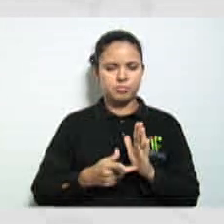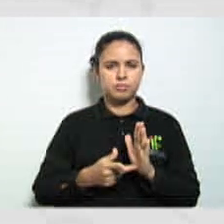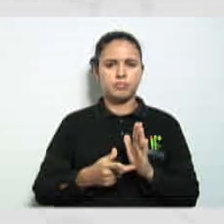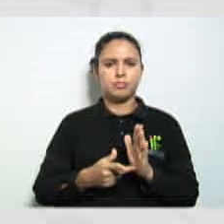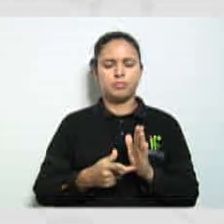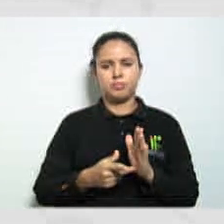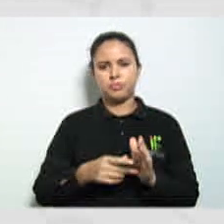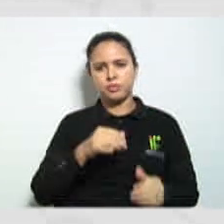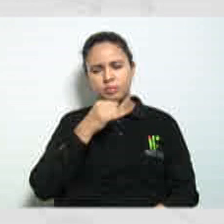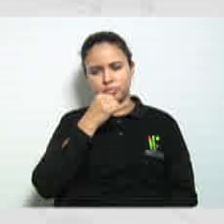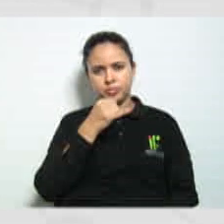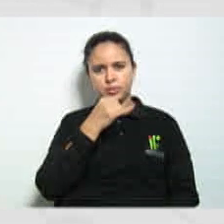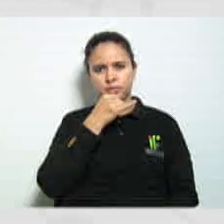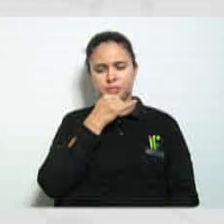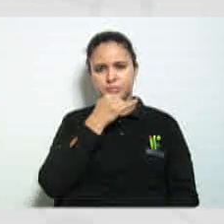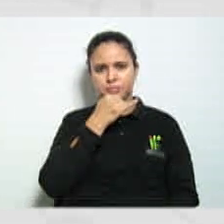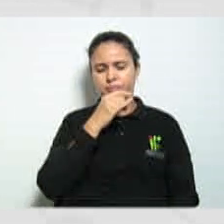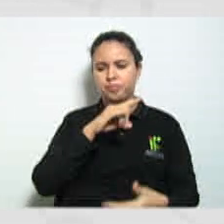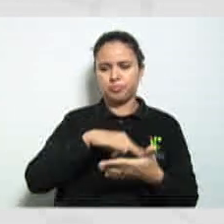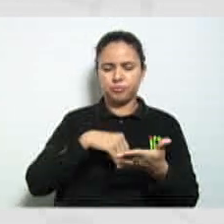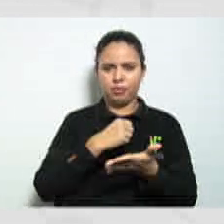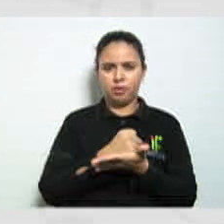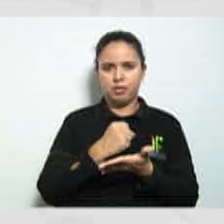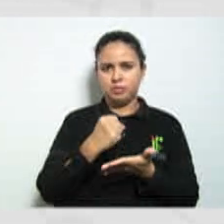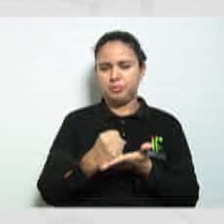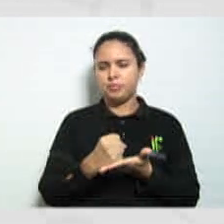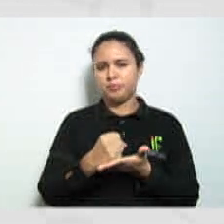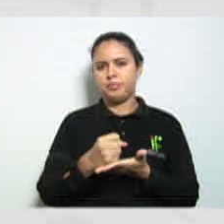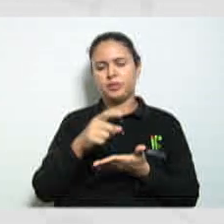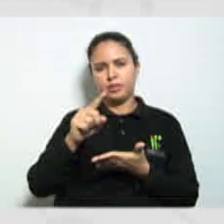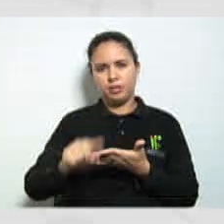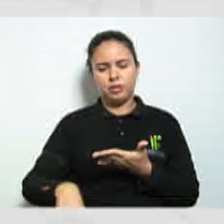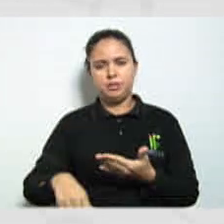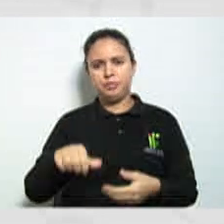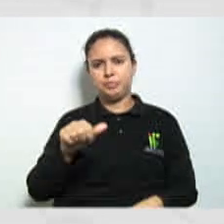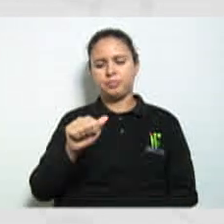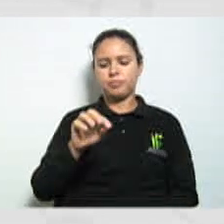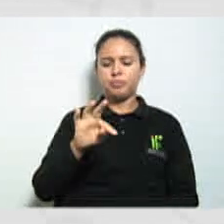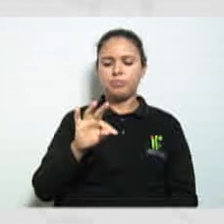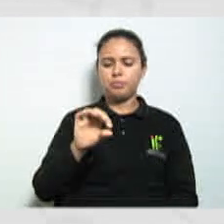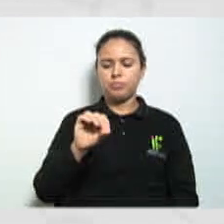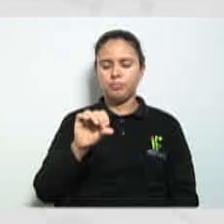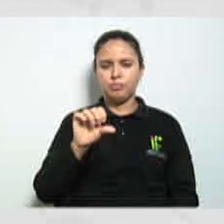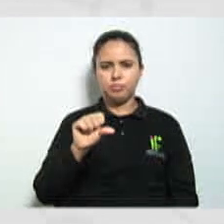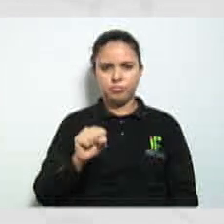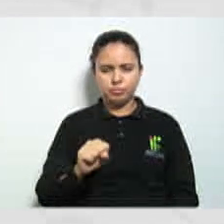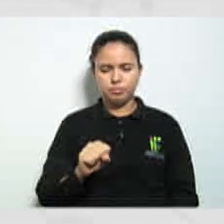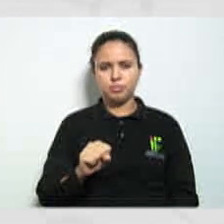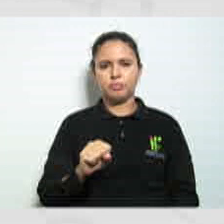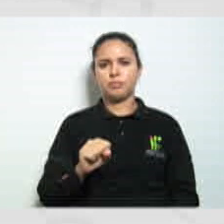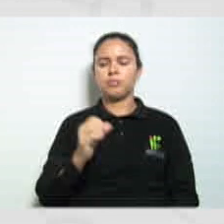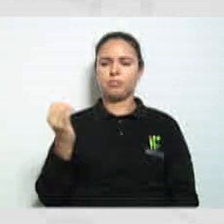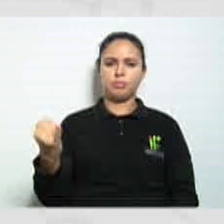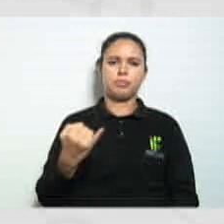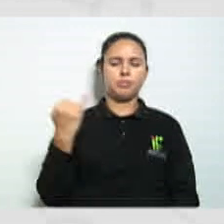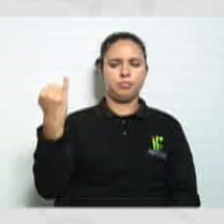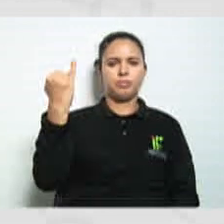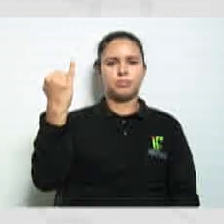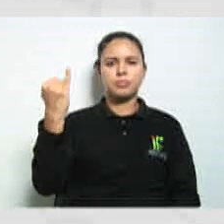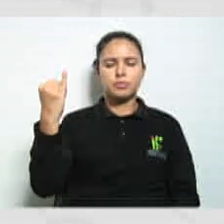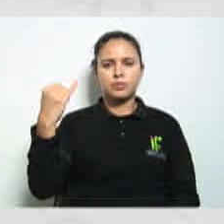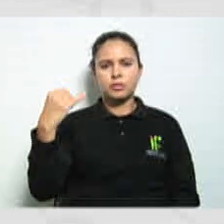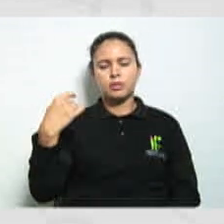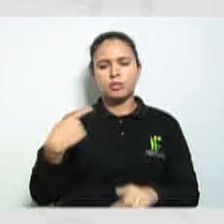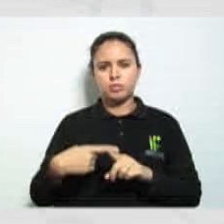com uma rede de supermercado é um ato relevante. Por quê? Porque se esse